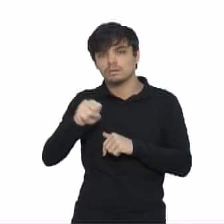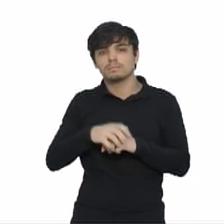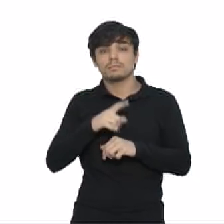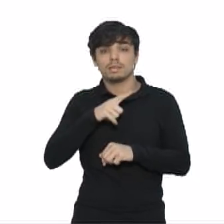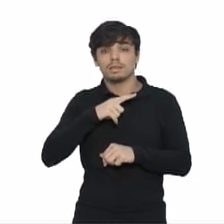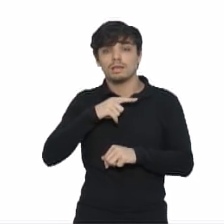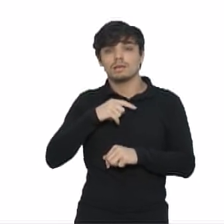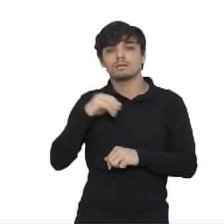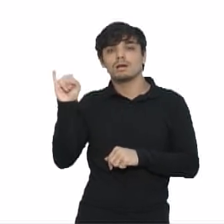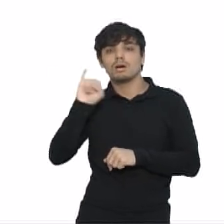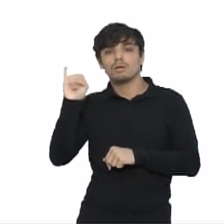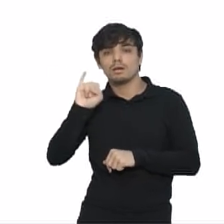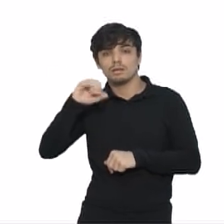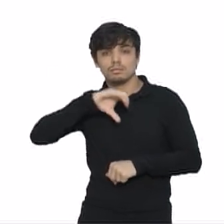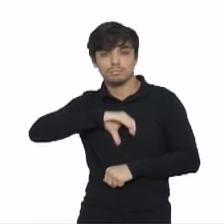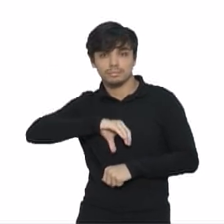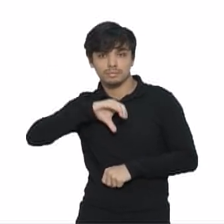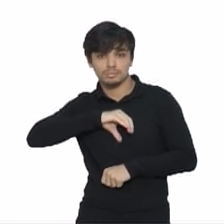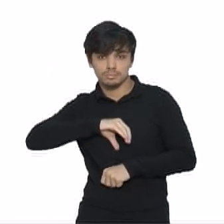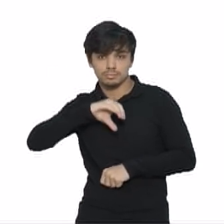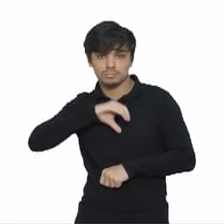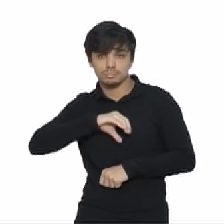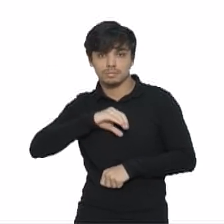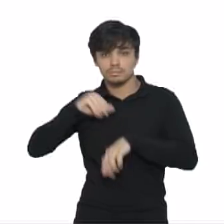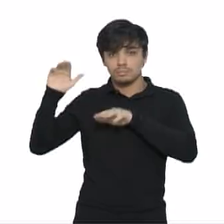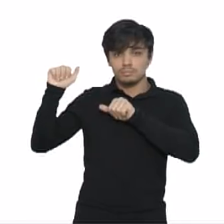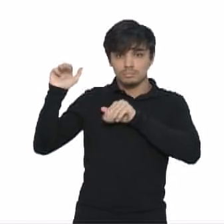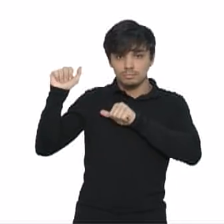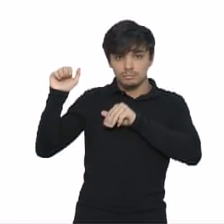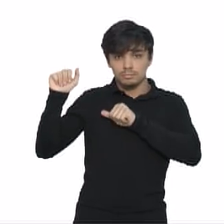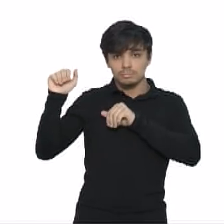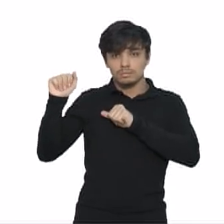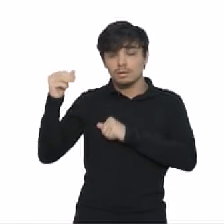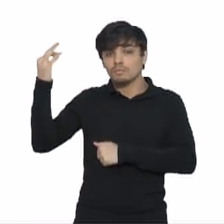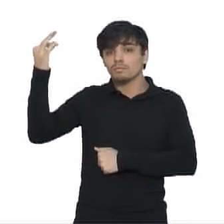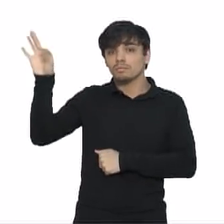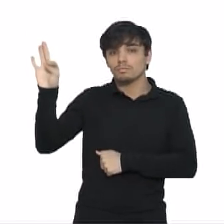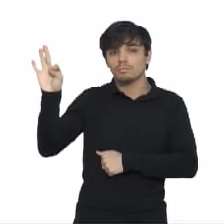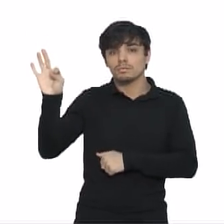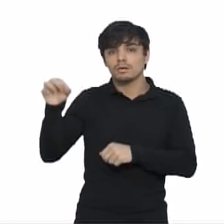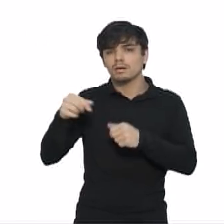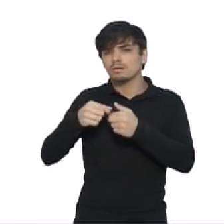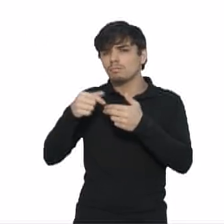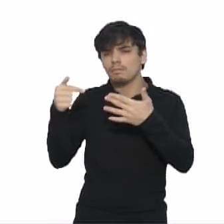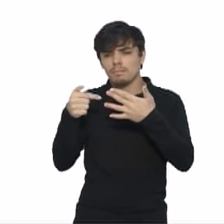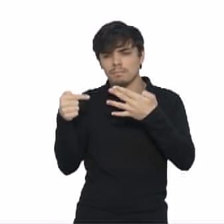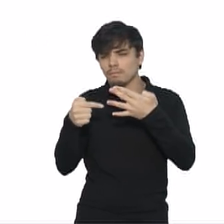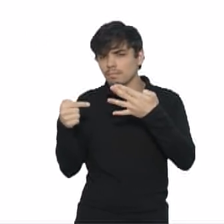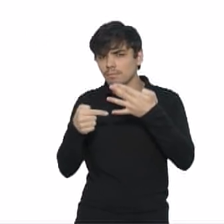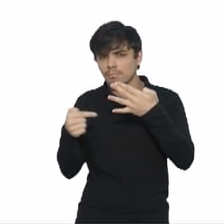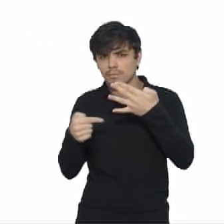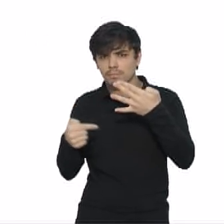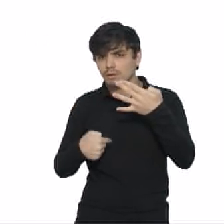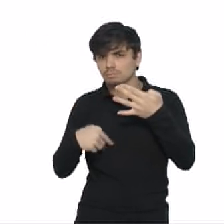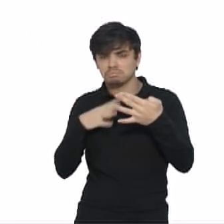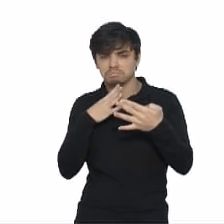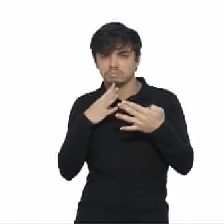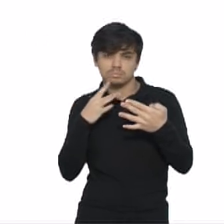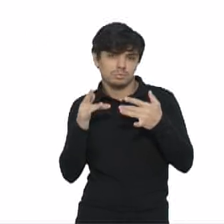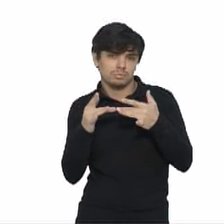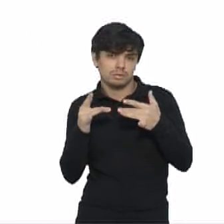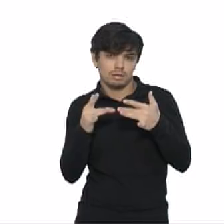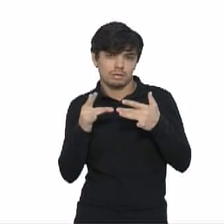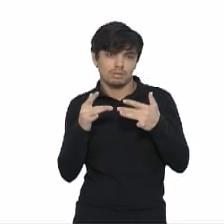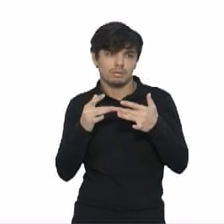o italiano, o português, o espanhol, o francês e outras que nós talvez não tenhamos tanto